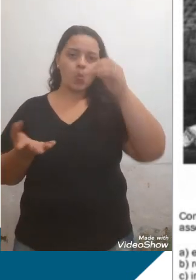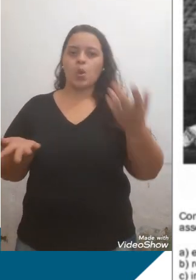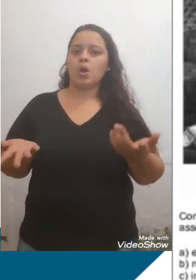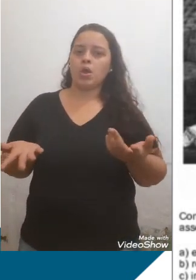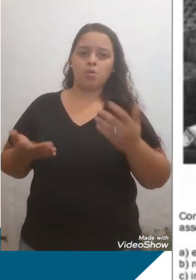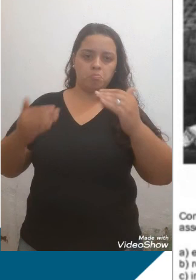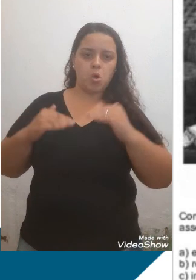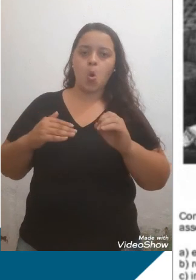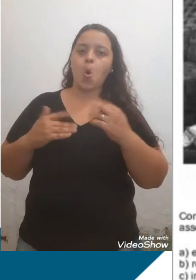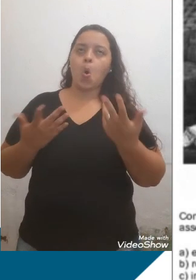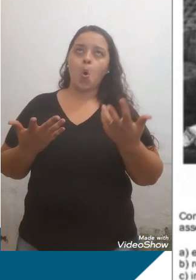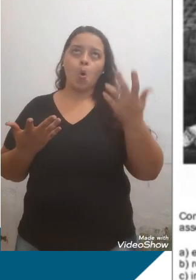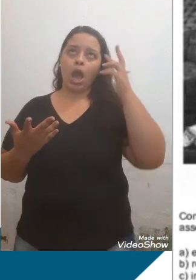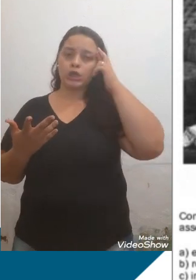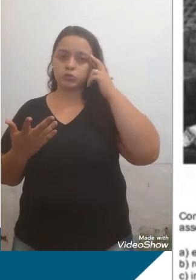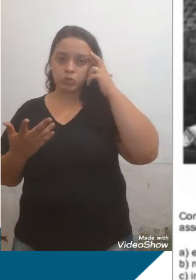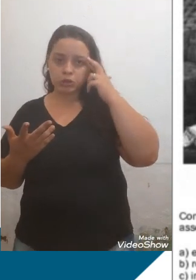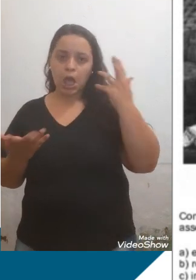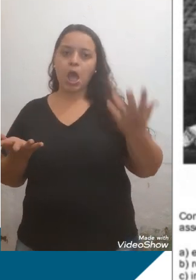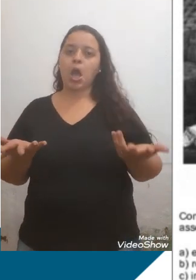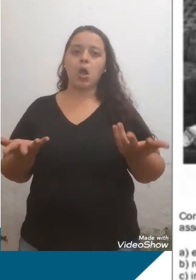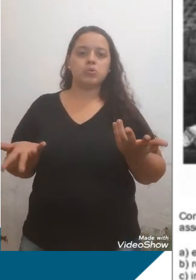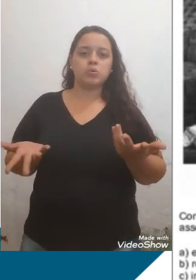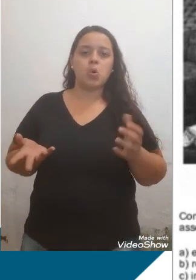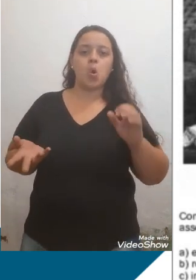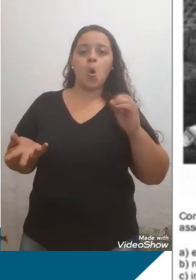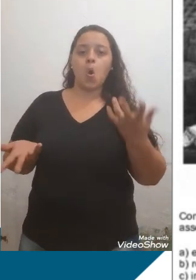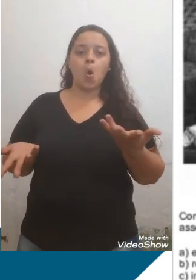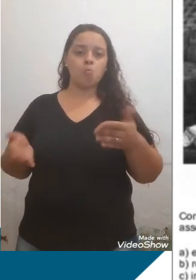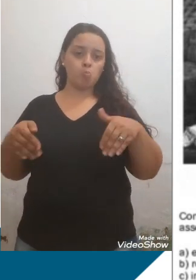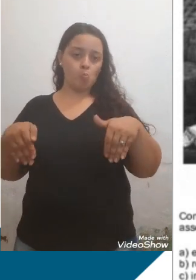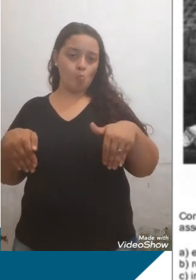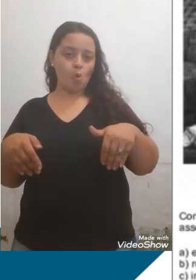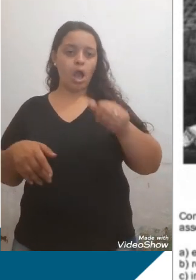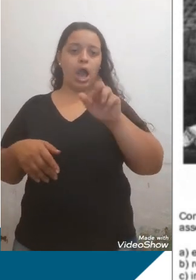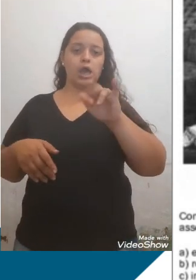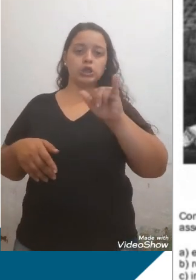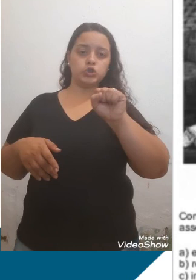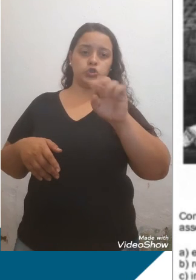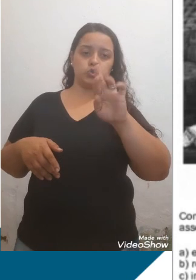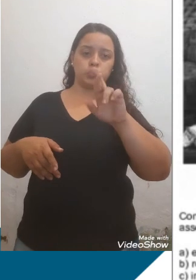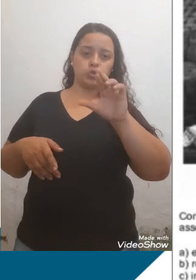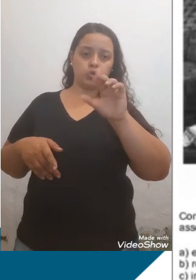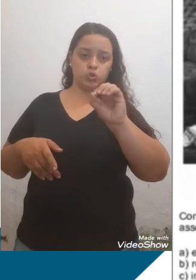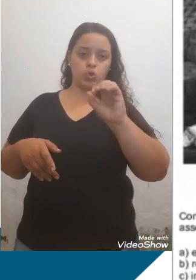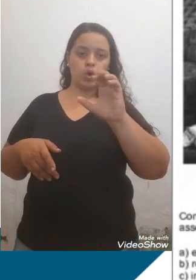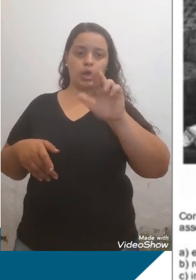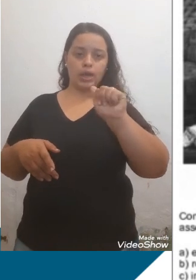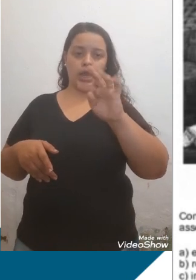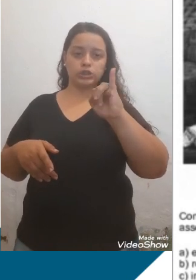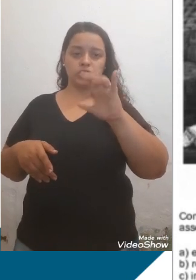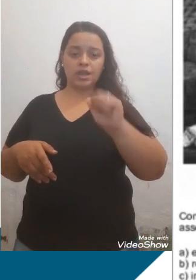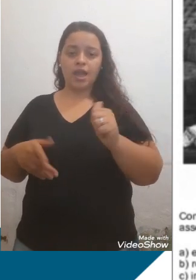ou racional da letra D, ou passiva e aristocrática da letra E, elas se encaixam muito bem